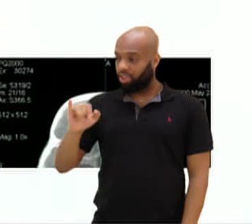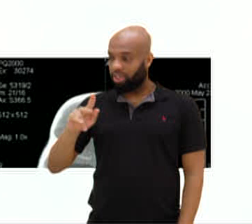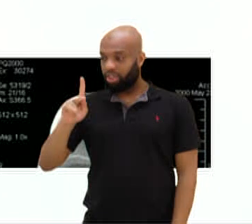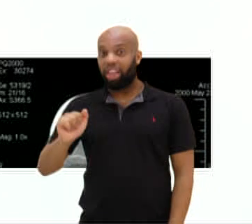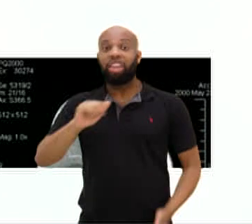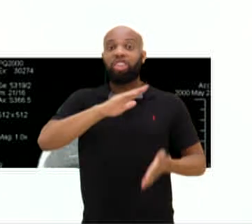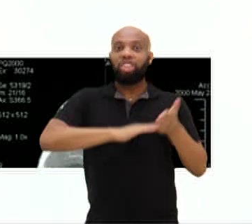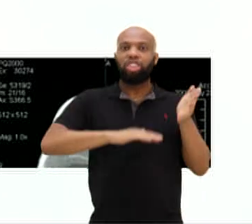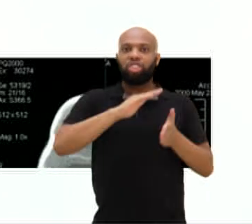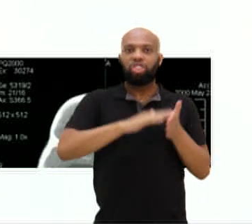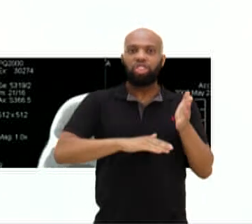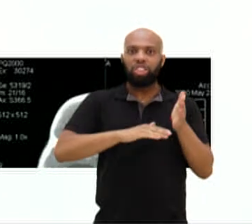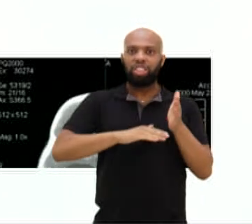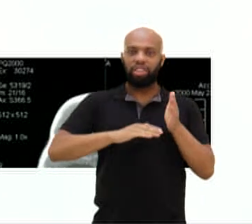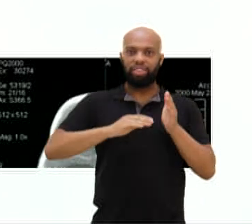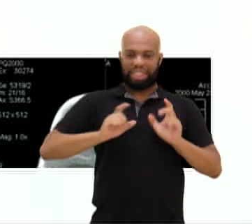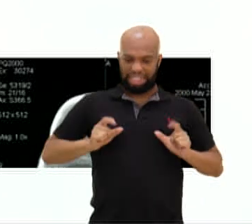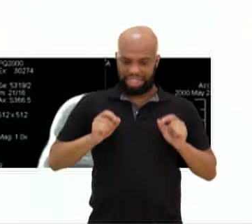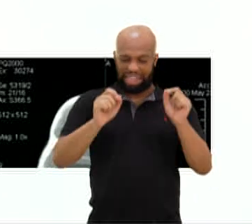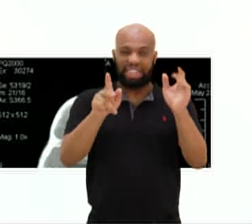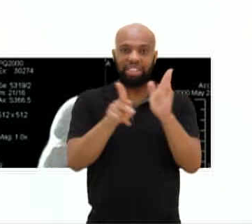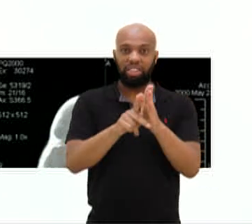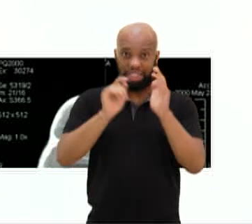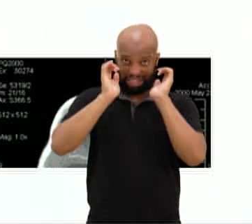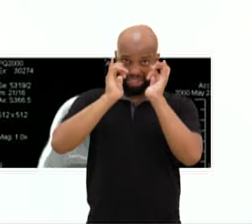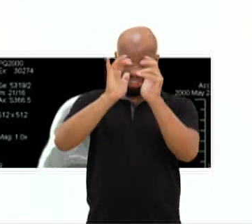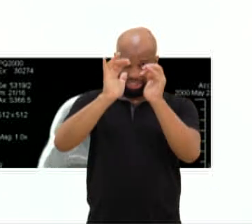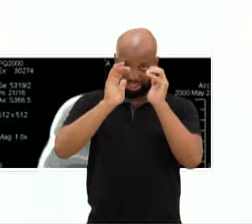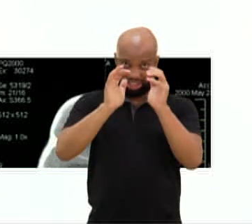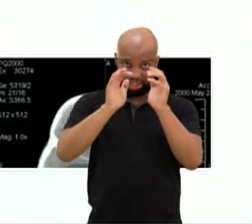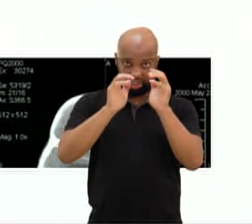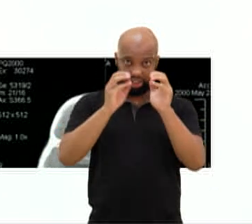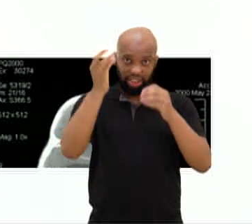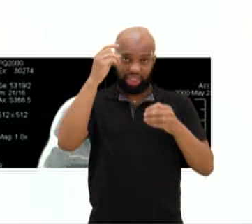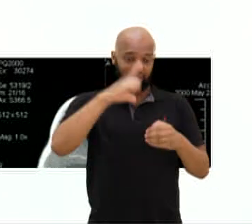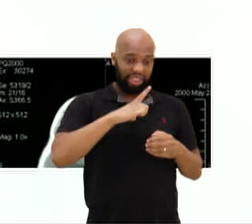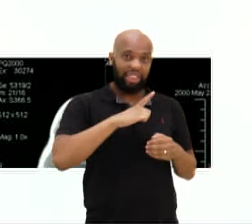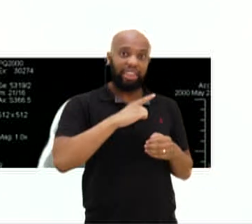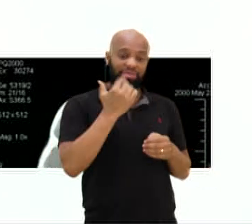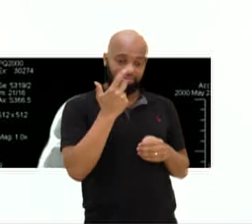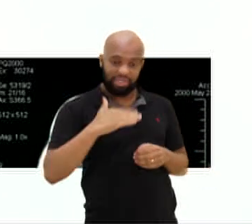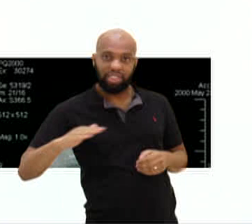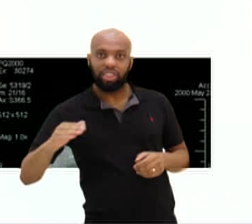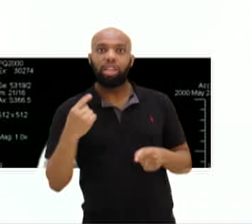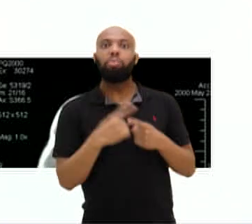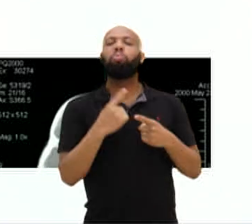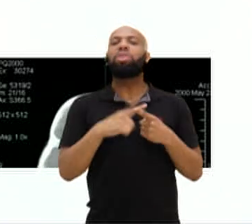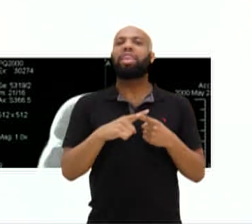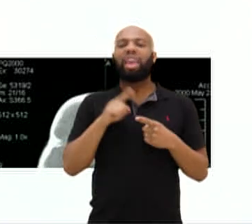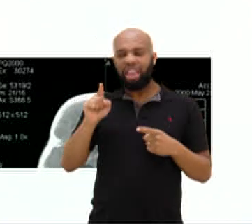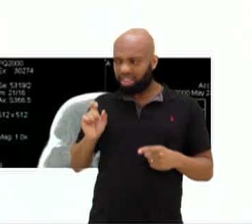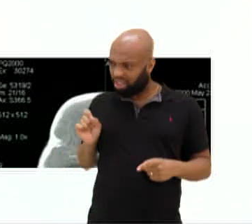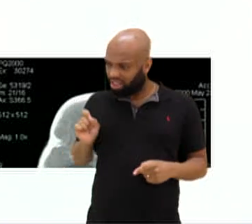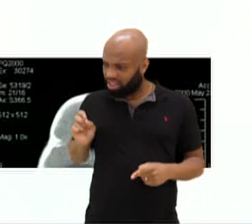cerebral comum em crianças. Então, já que o vírus tem afinidade com células do sistema nervoso,